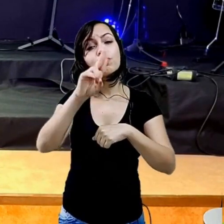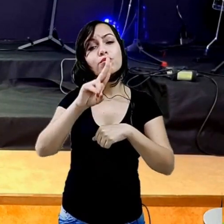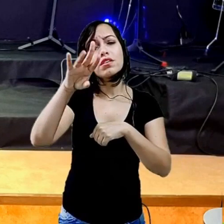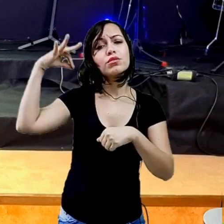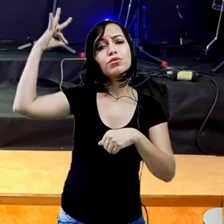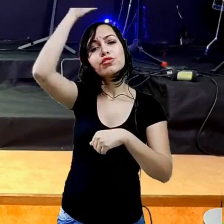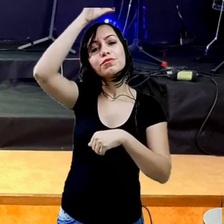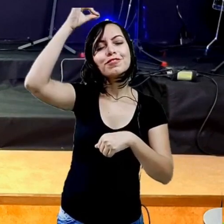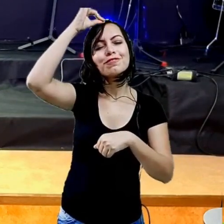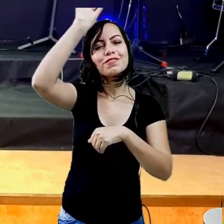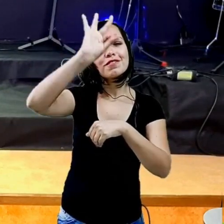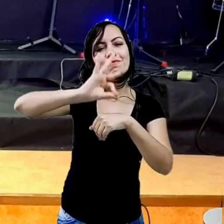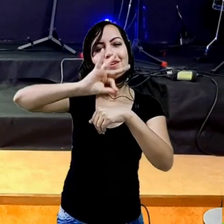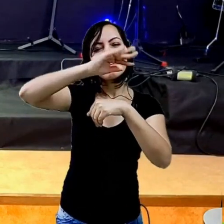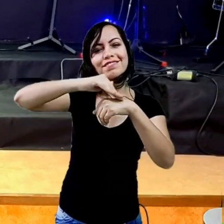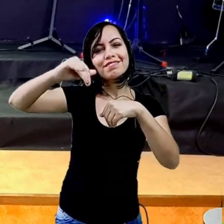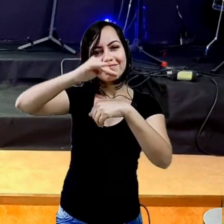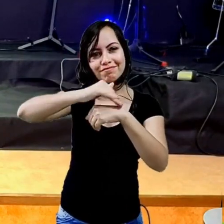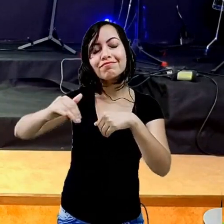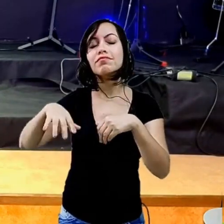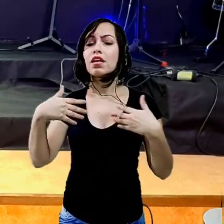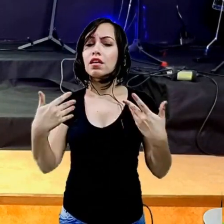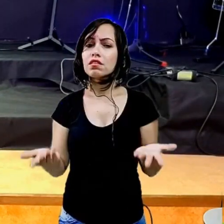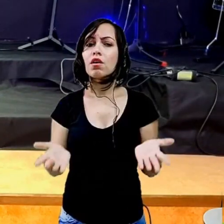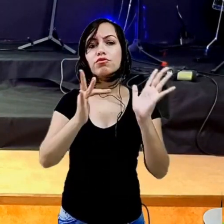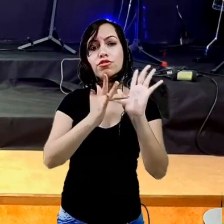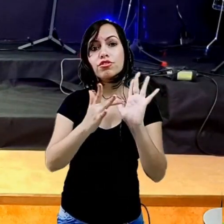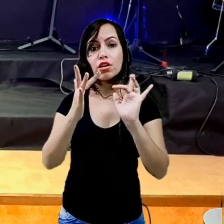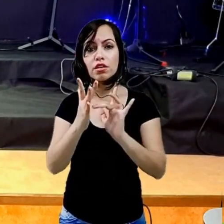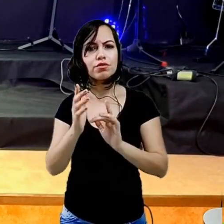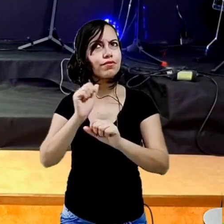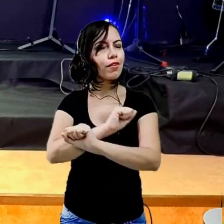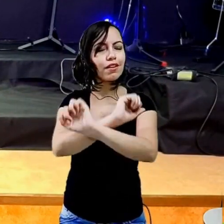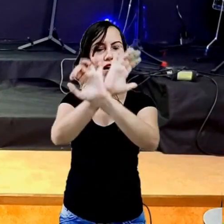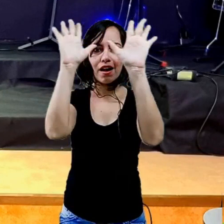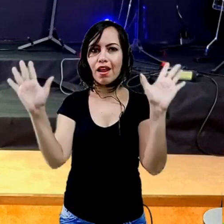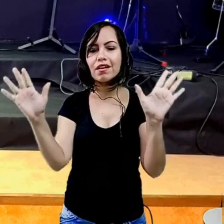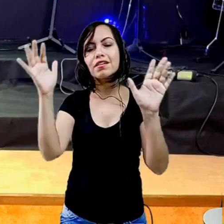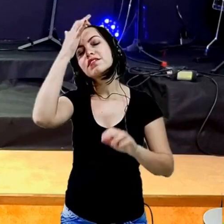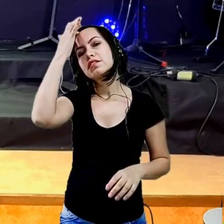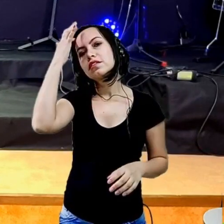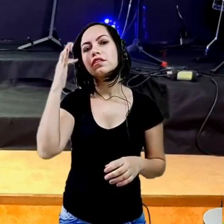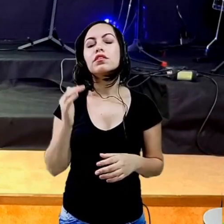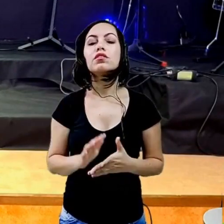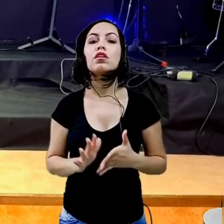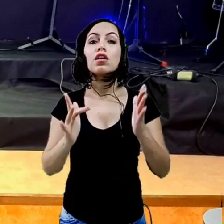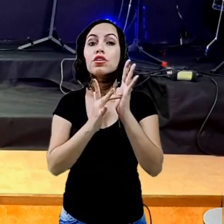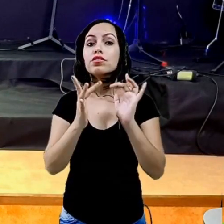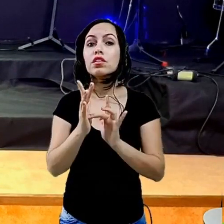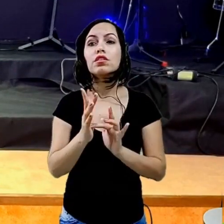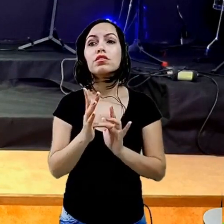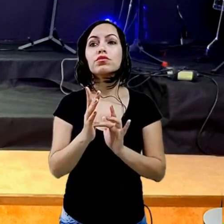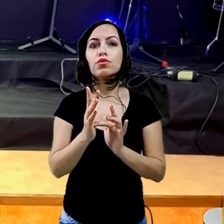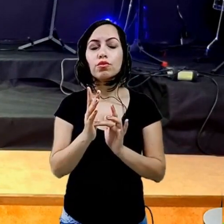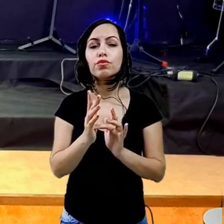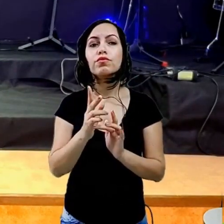Santo. Então, Jesus foi muito claro, Jesus enfatizou muito quanto